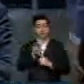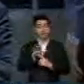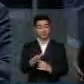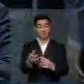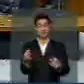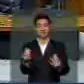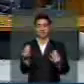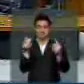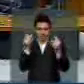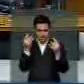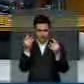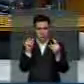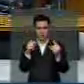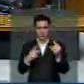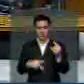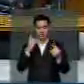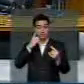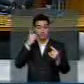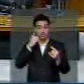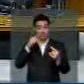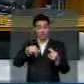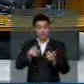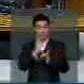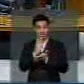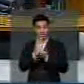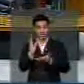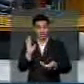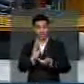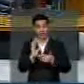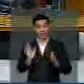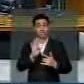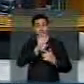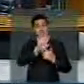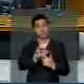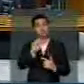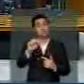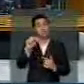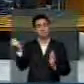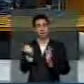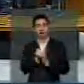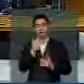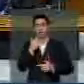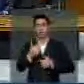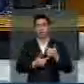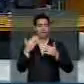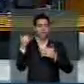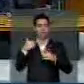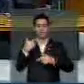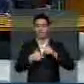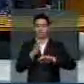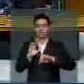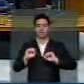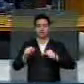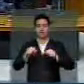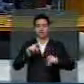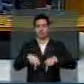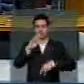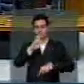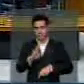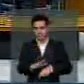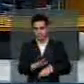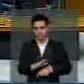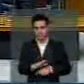sensibilidade desse parlamentar que nesta casa como já destaquei tem tido uma marcante atuação em defesa do povo brasileiro e na sessão